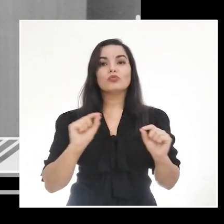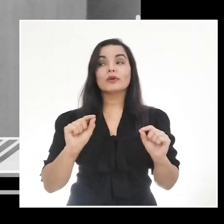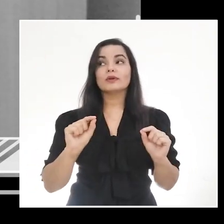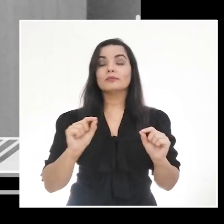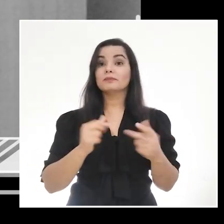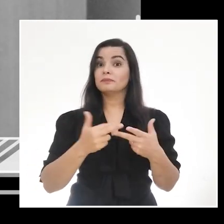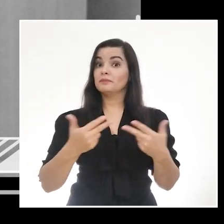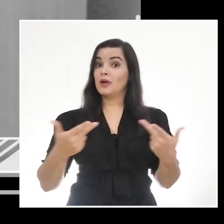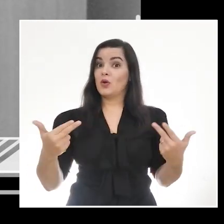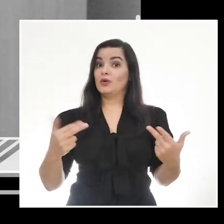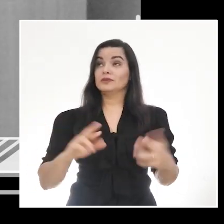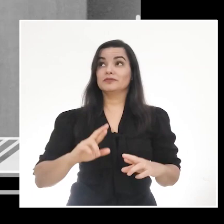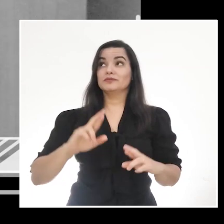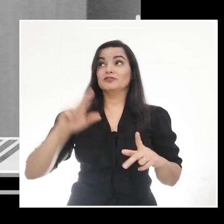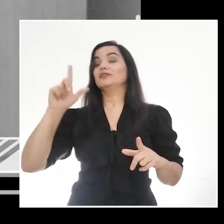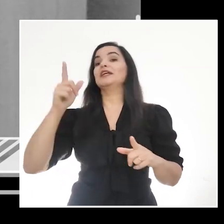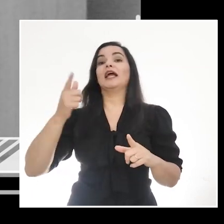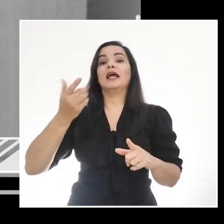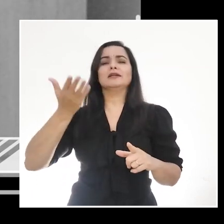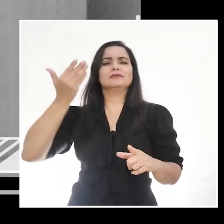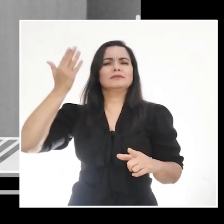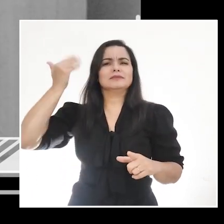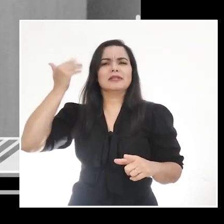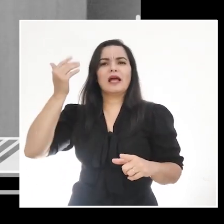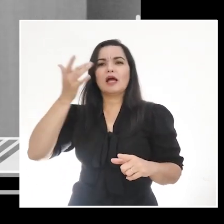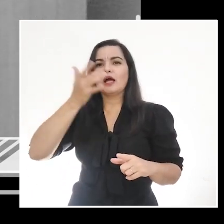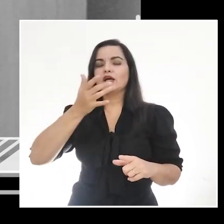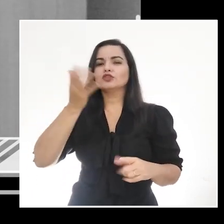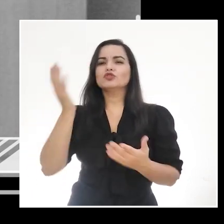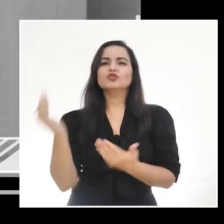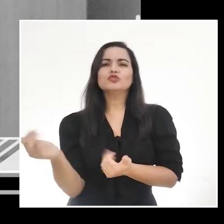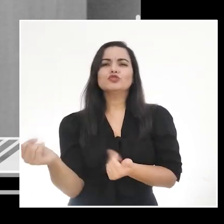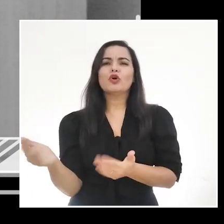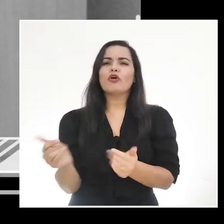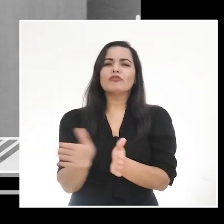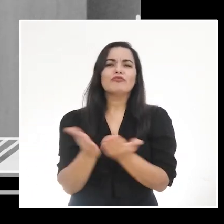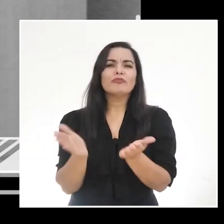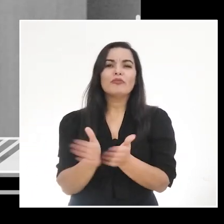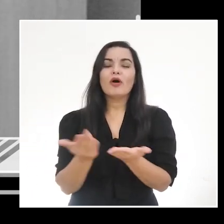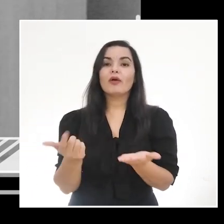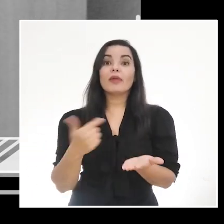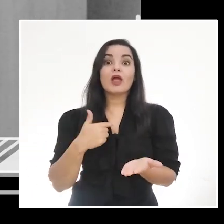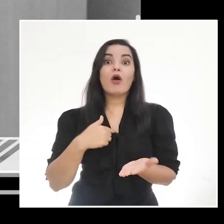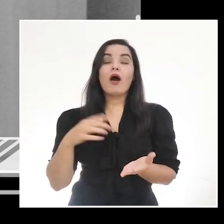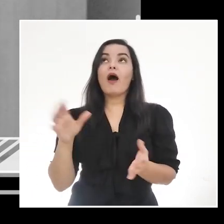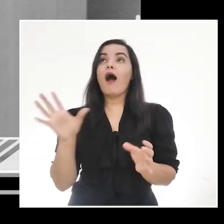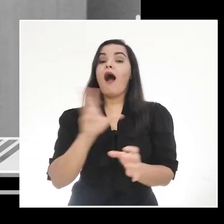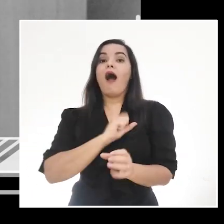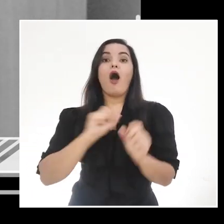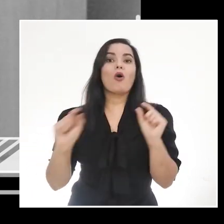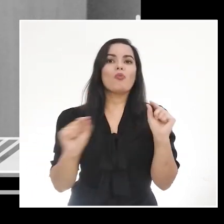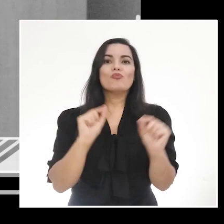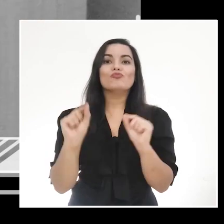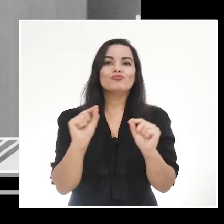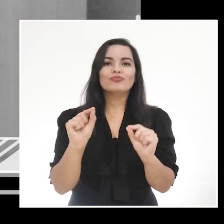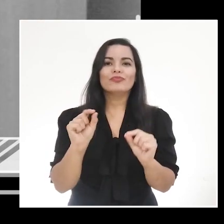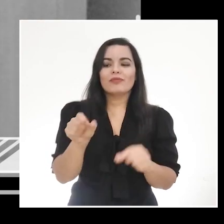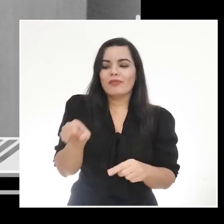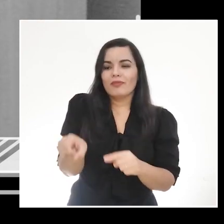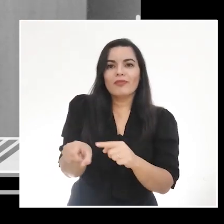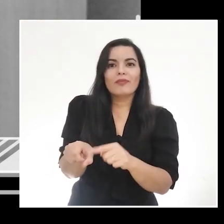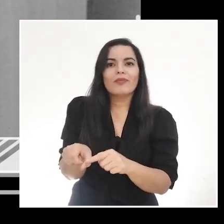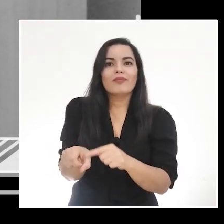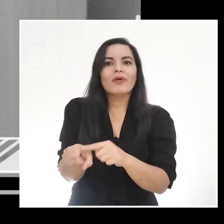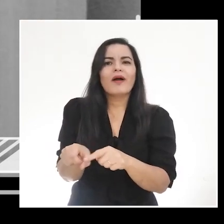mesa ele sabia que eu gostava, e era algo assim totalmente para um adolescente